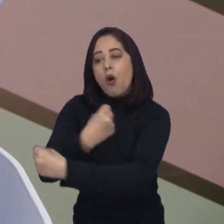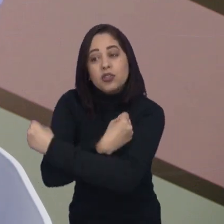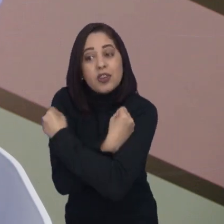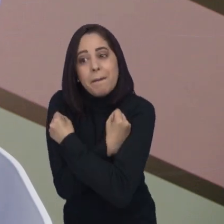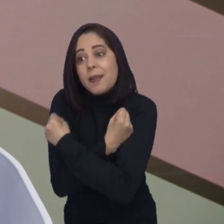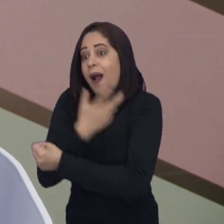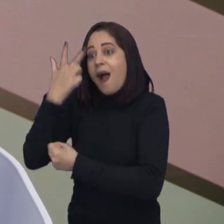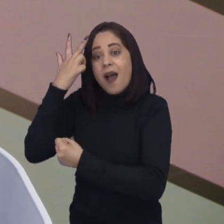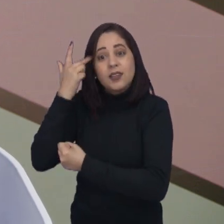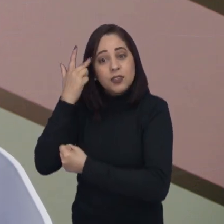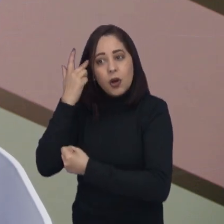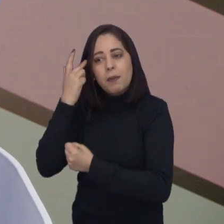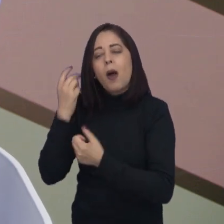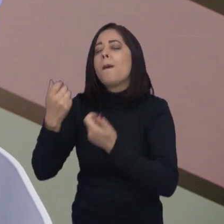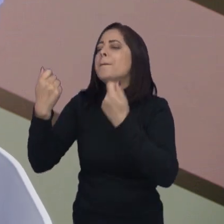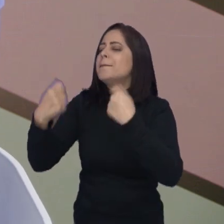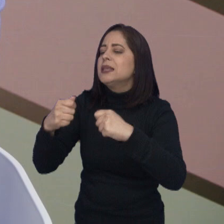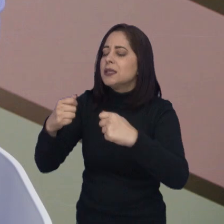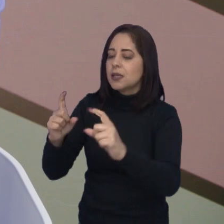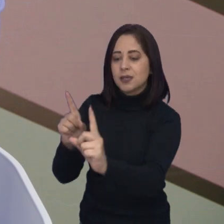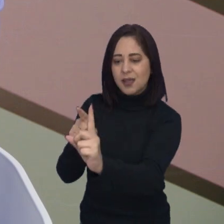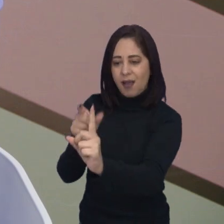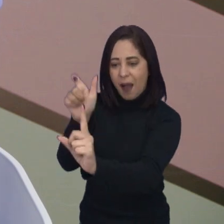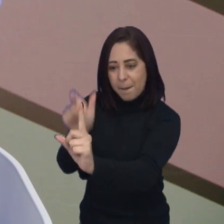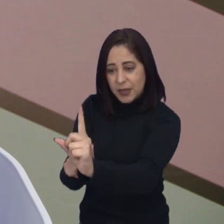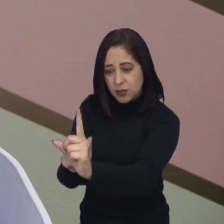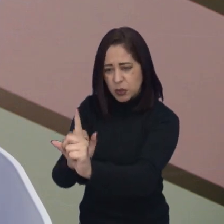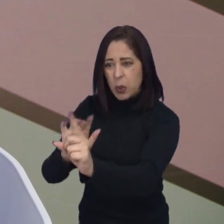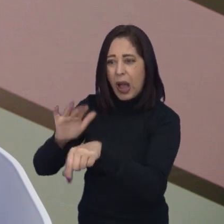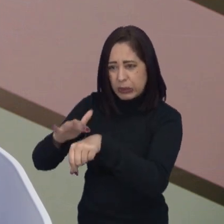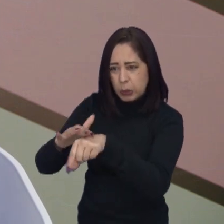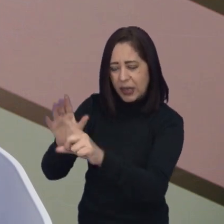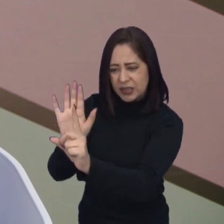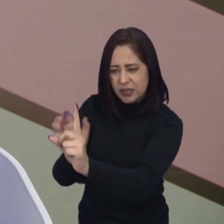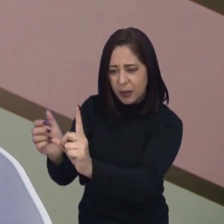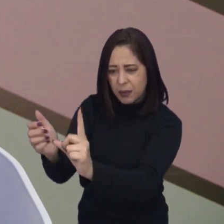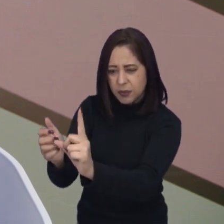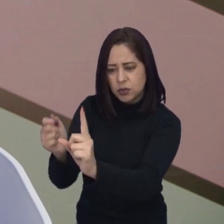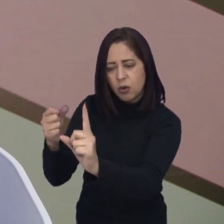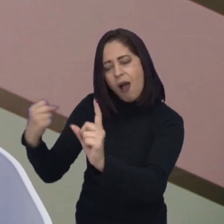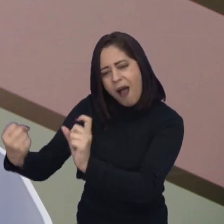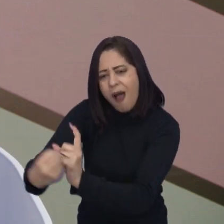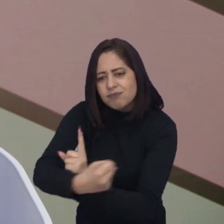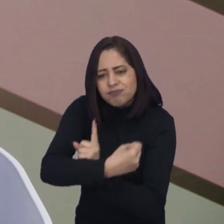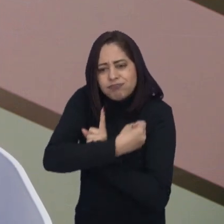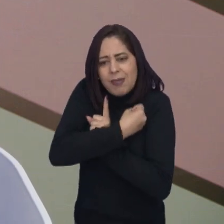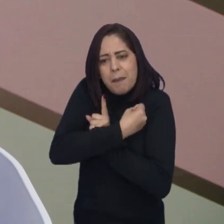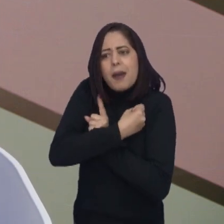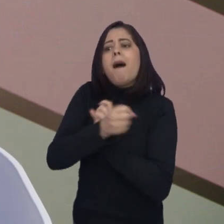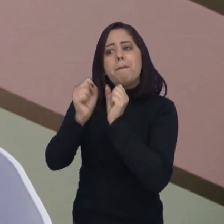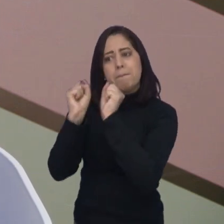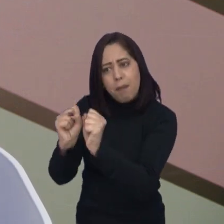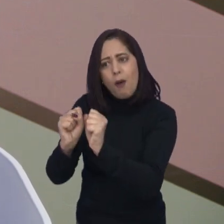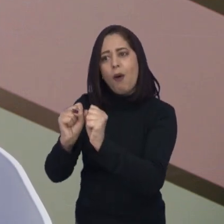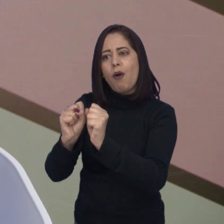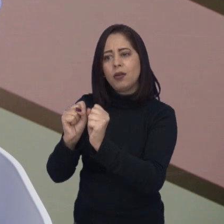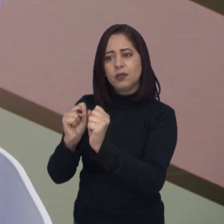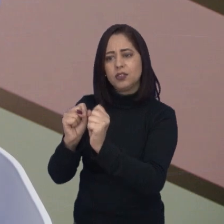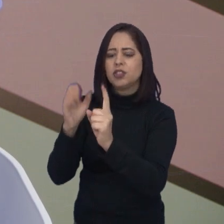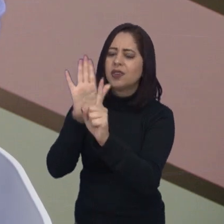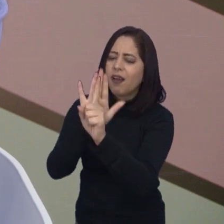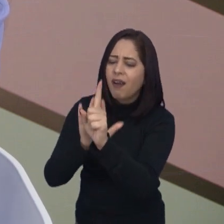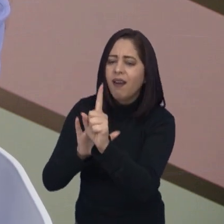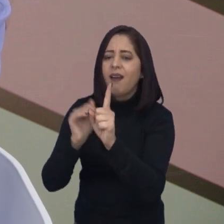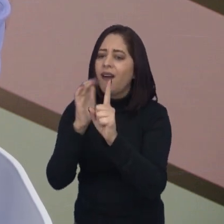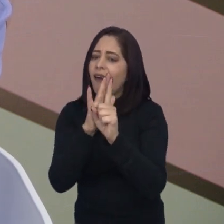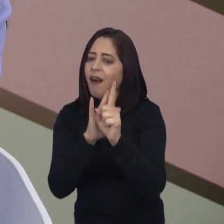mais, você deve abraçar uma pessoa que tem vitiligo para dar um carinho, dar um conforto, porque muitas vezes